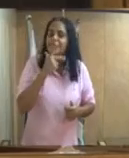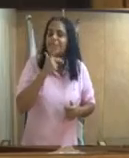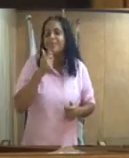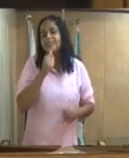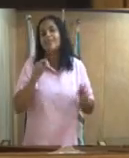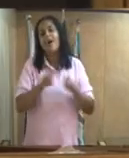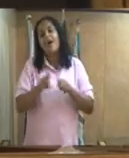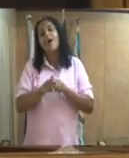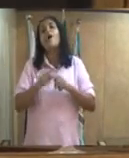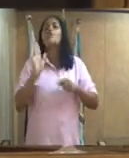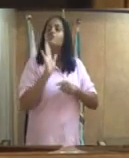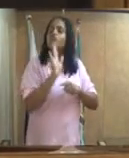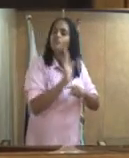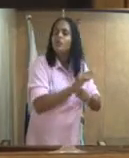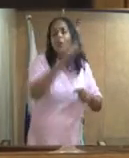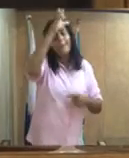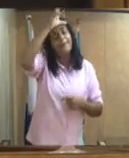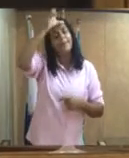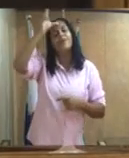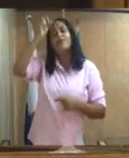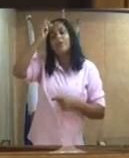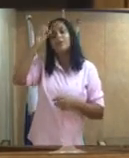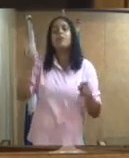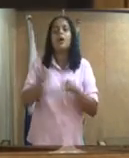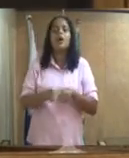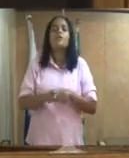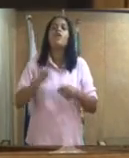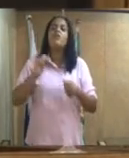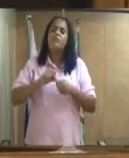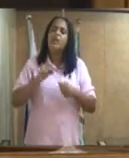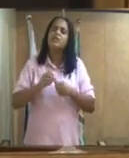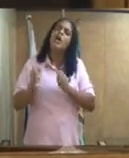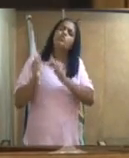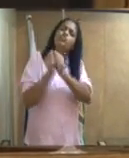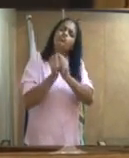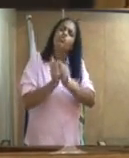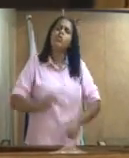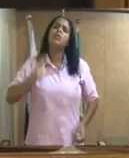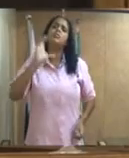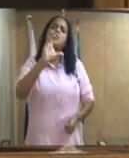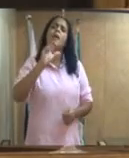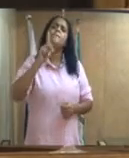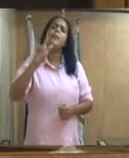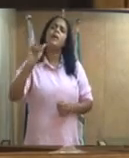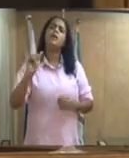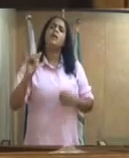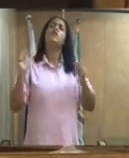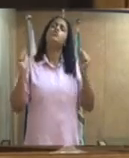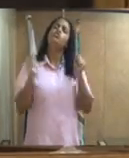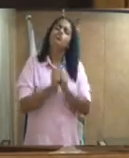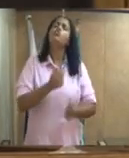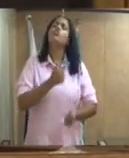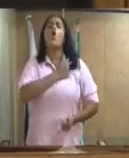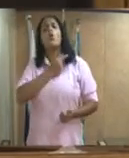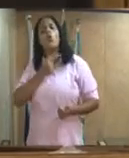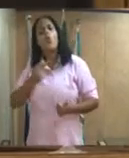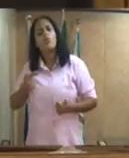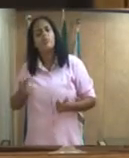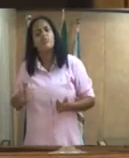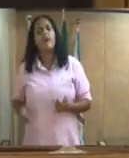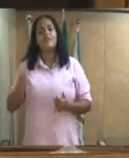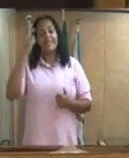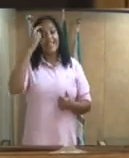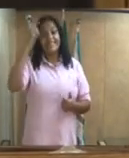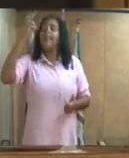possa deflagrar essa CPI, juntamente com o governo, juntamente com a expertise de Vossa